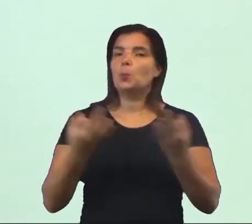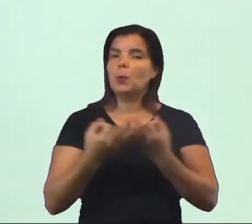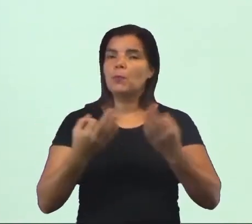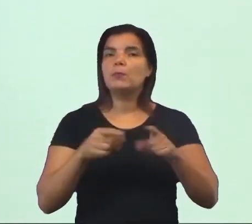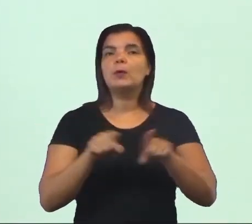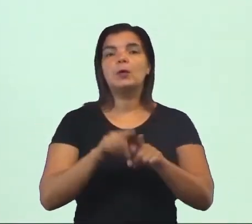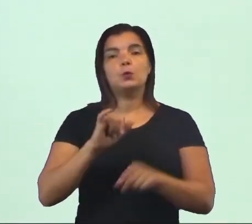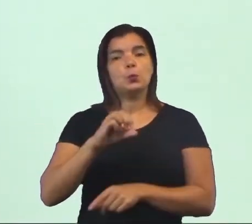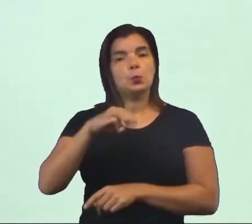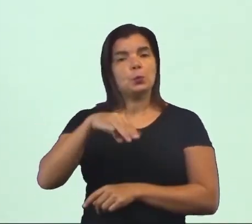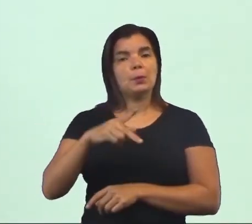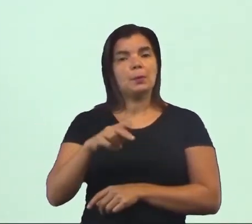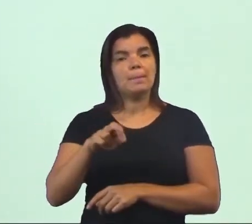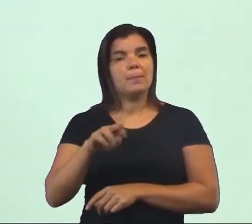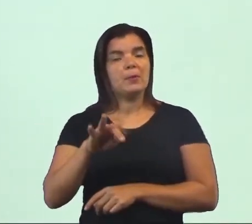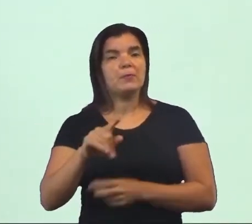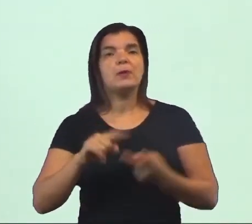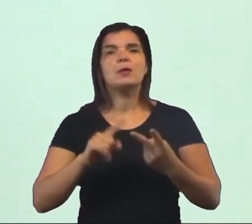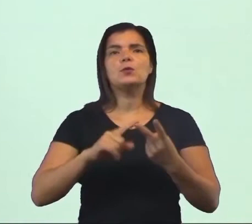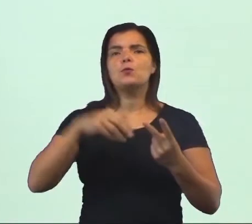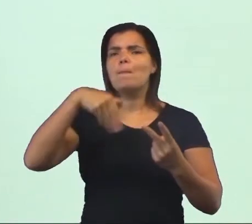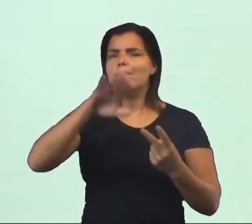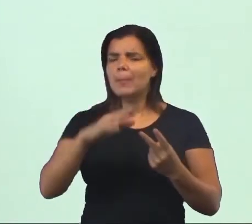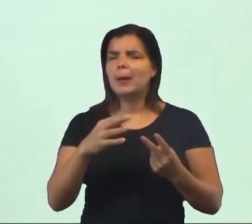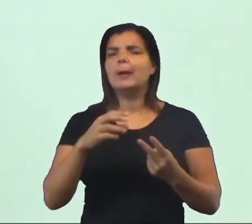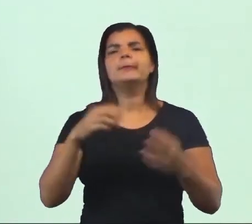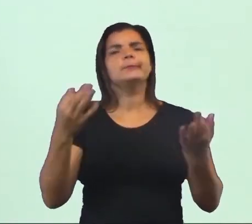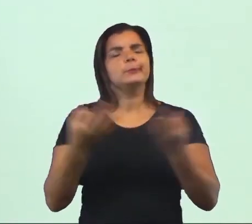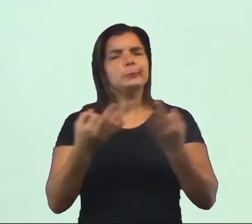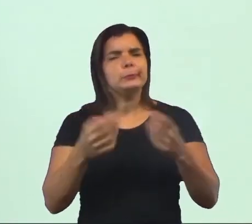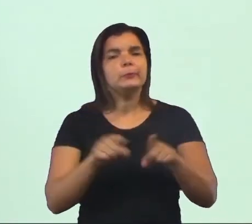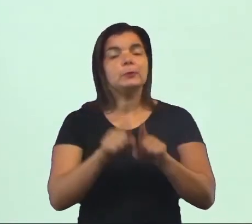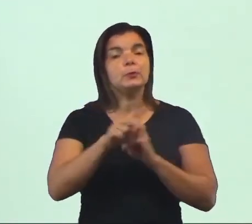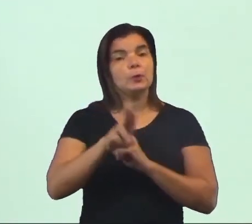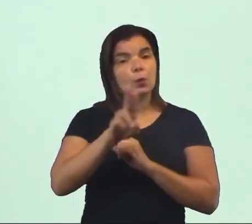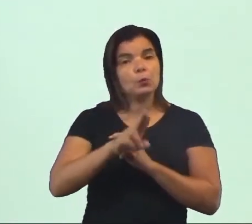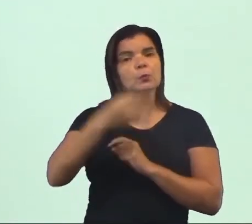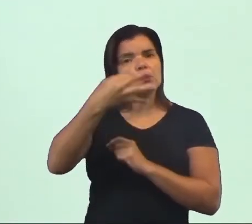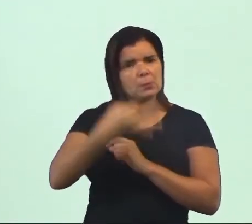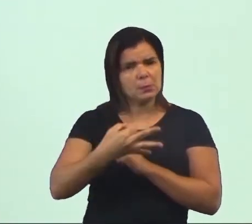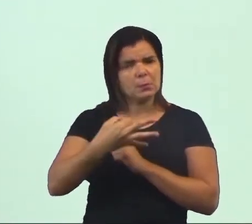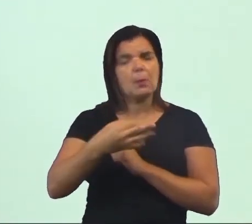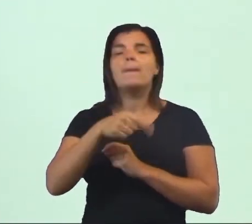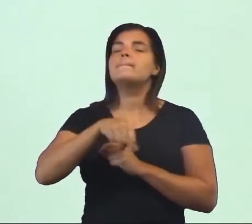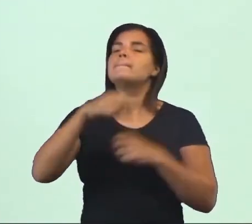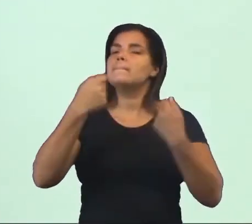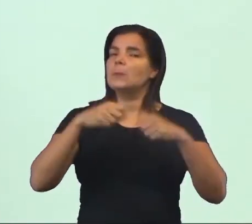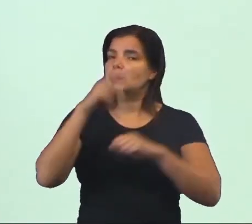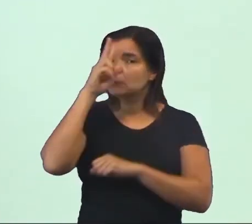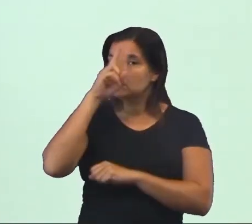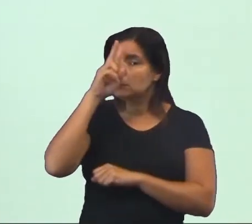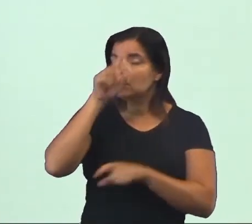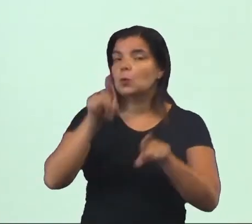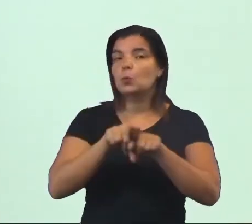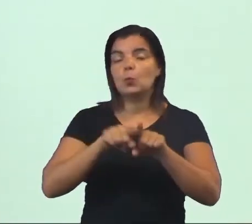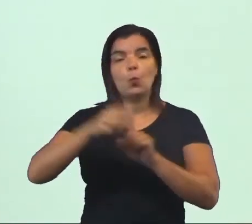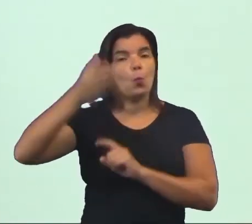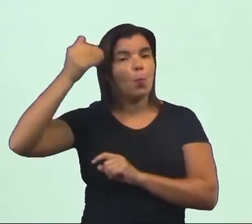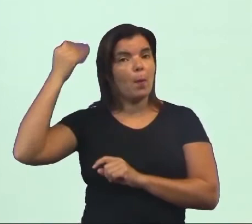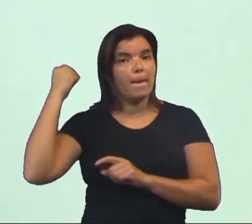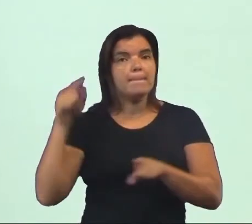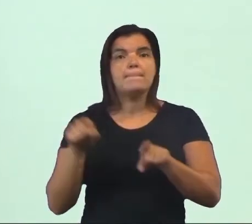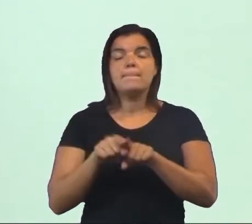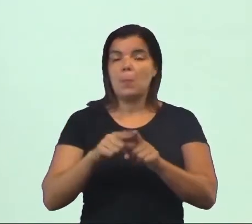que perfeito. Você está usando adequadamente? Aí, para isso, você precisa lembrar que o pretérito perfeito indica uma